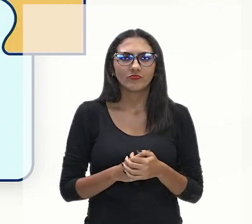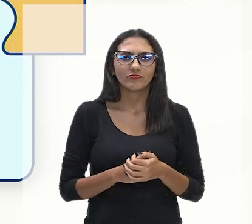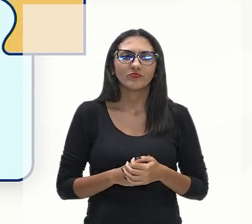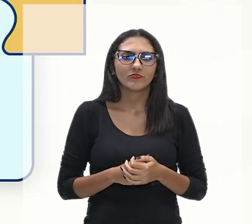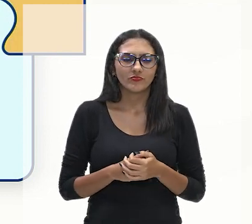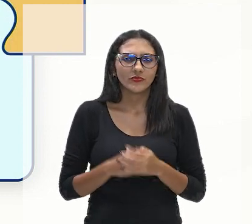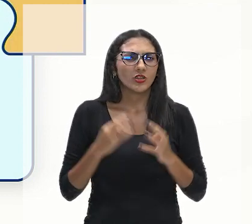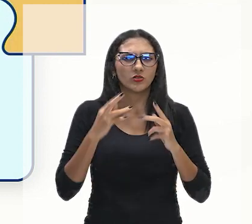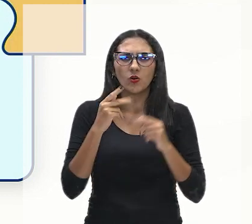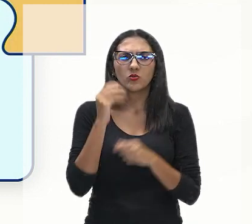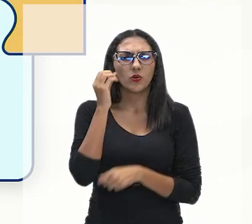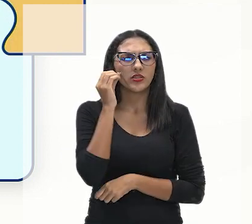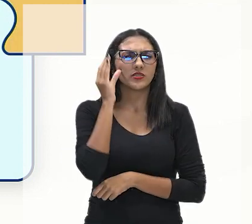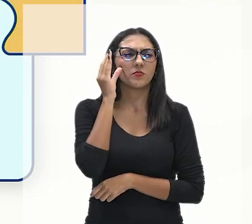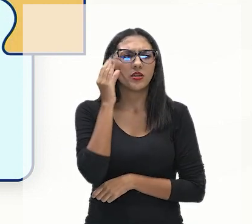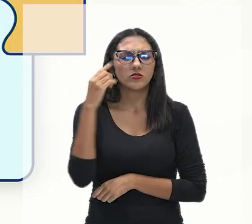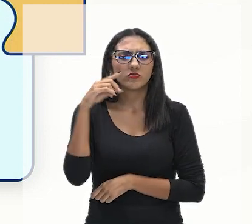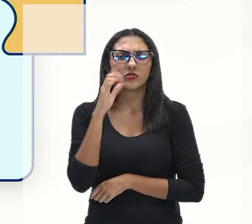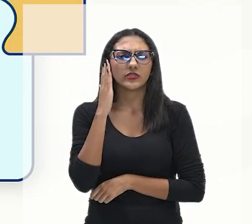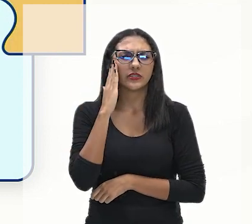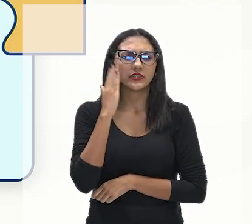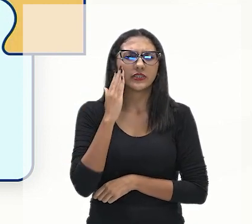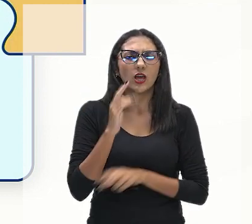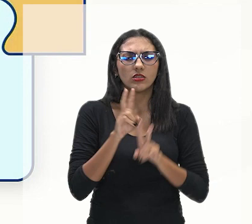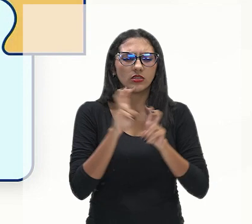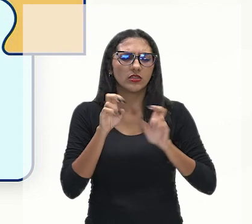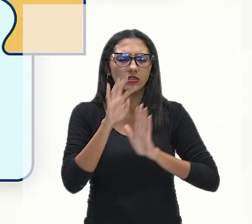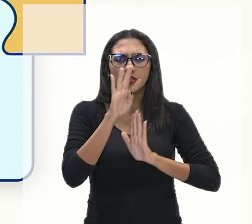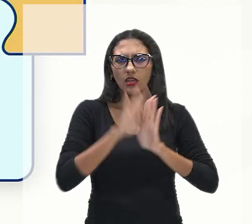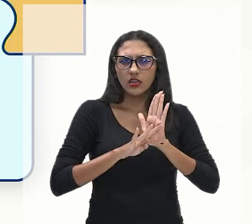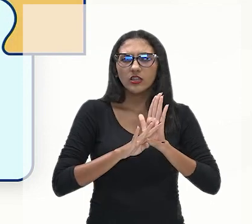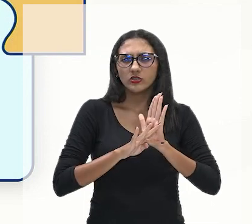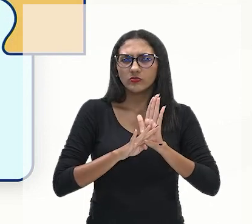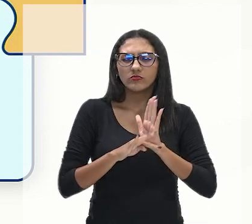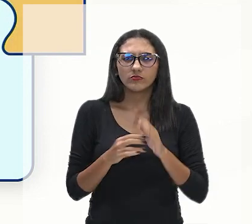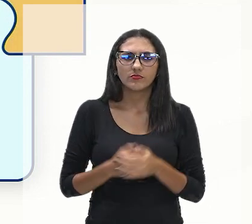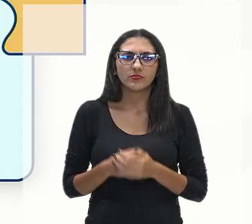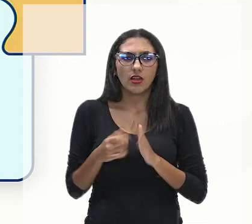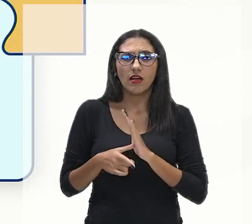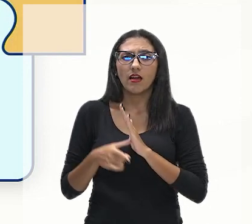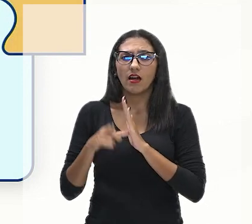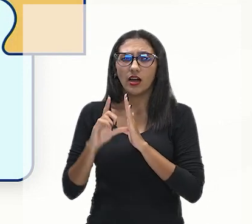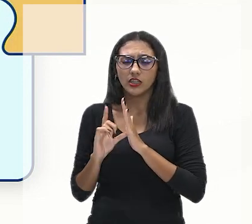acesso sobre o conteúdo do texto antes da leitura, e